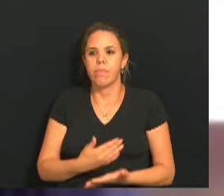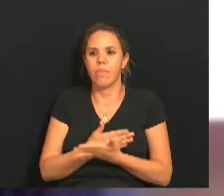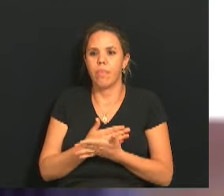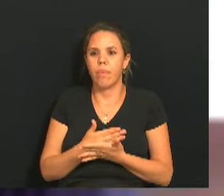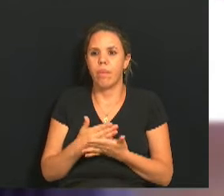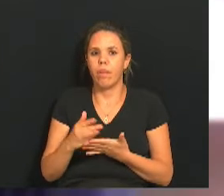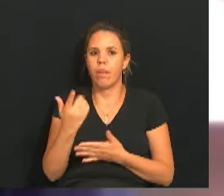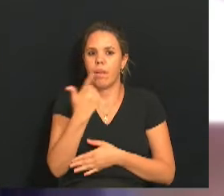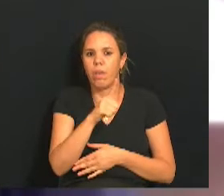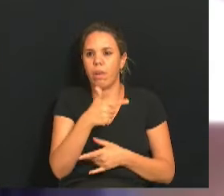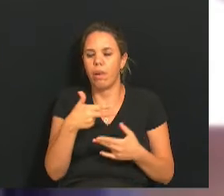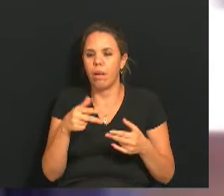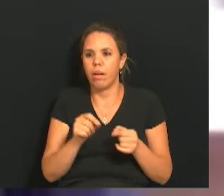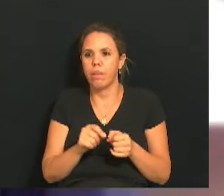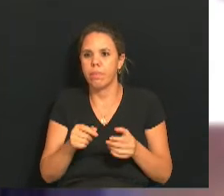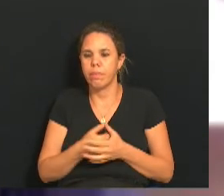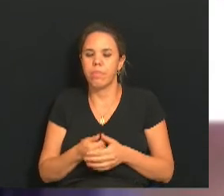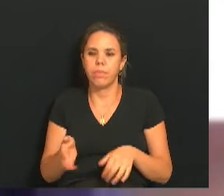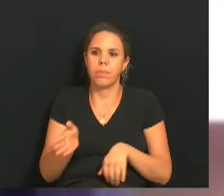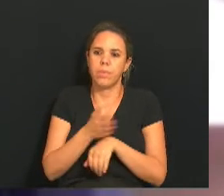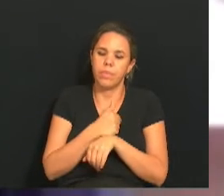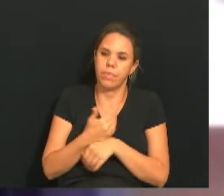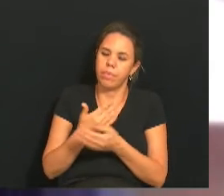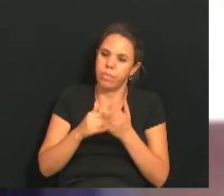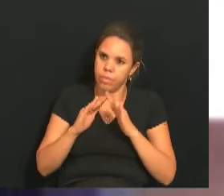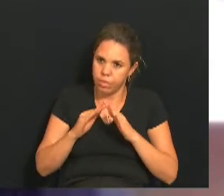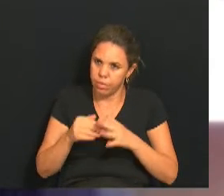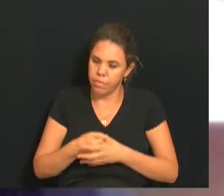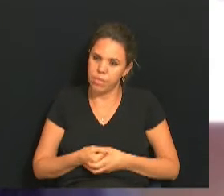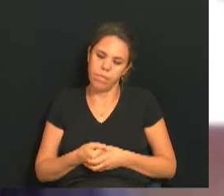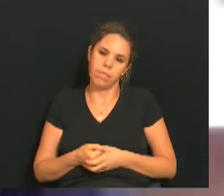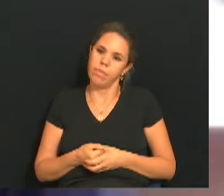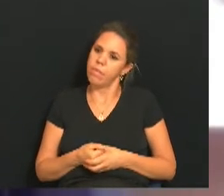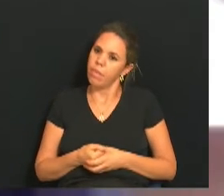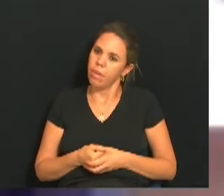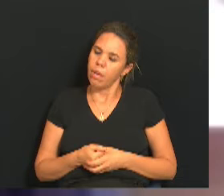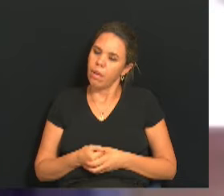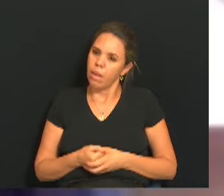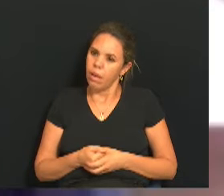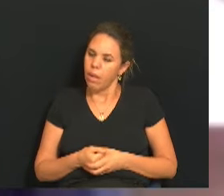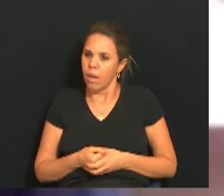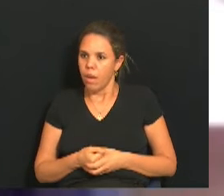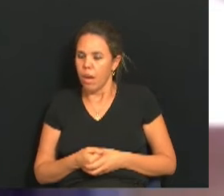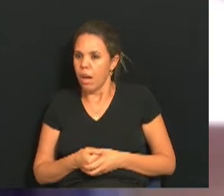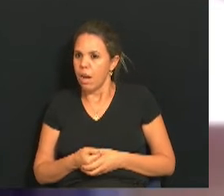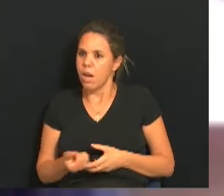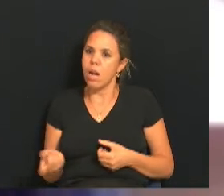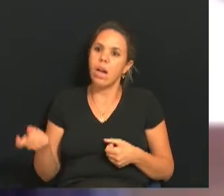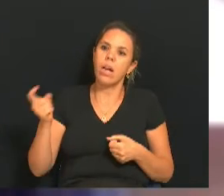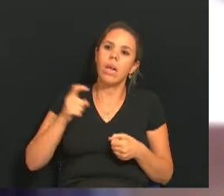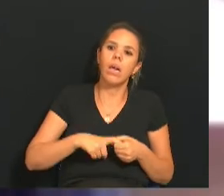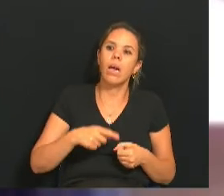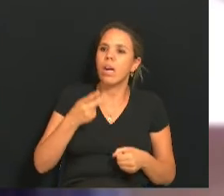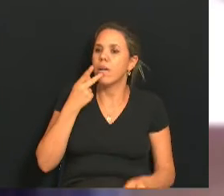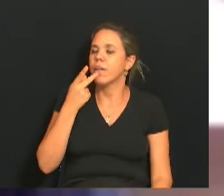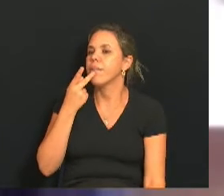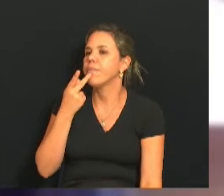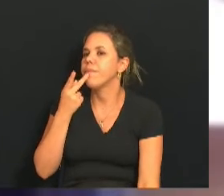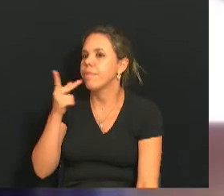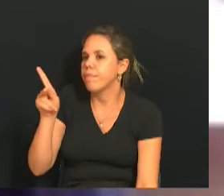outras instâncias antes da escola. Aí, nesse sentido, eu vou retomar a fala do